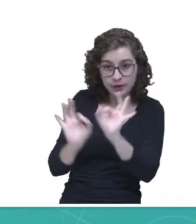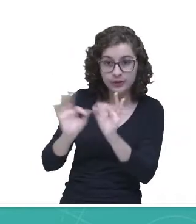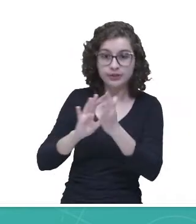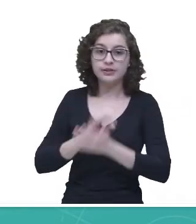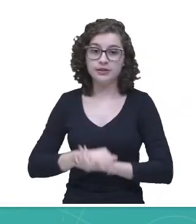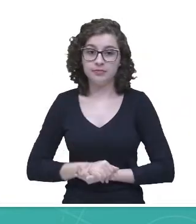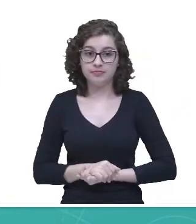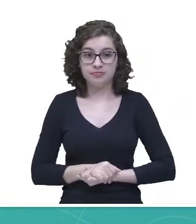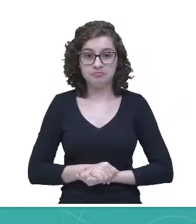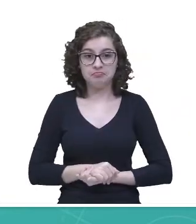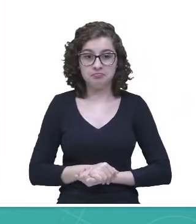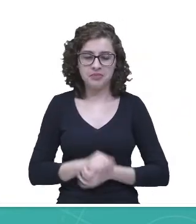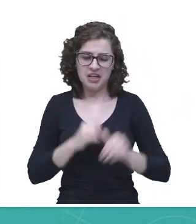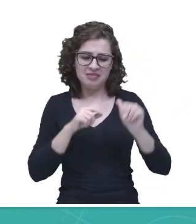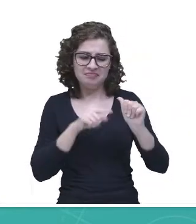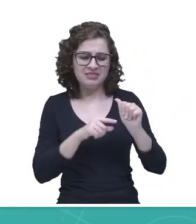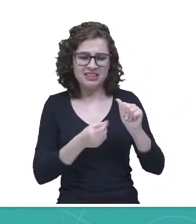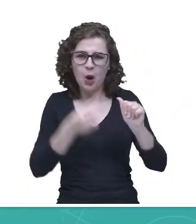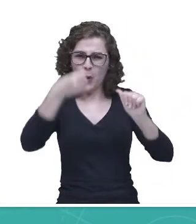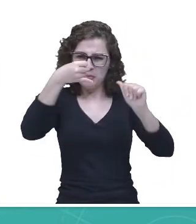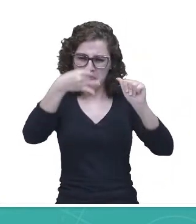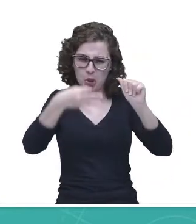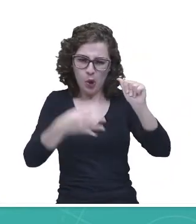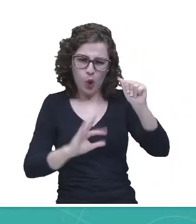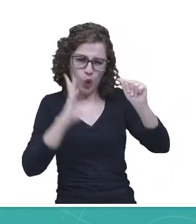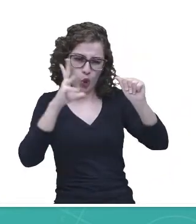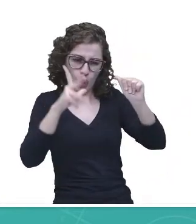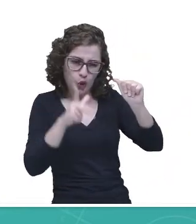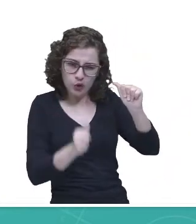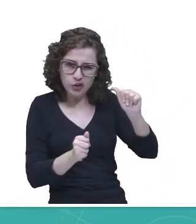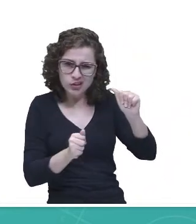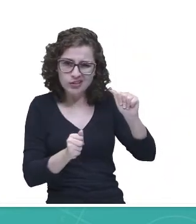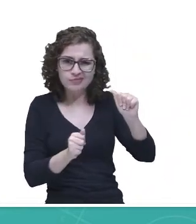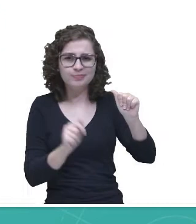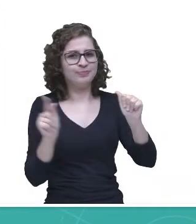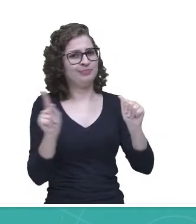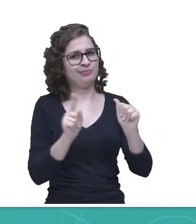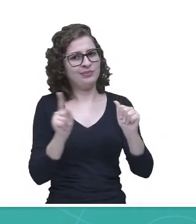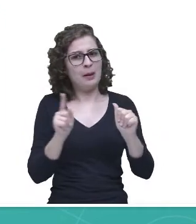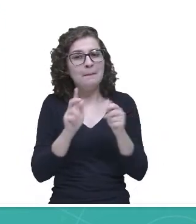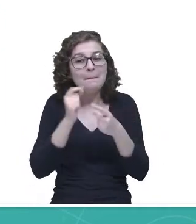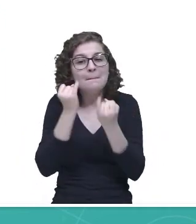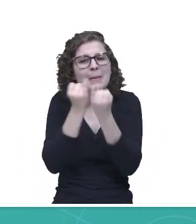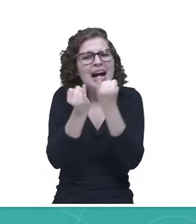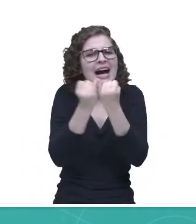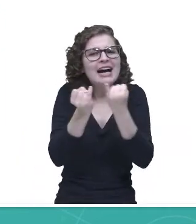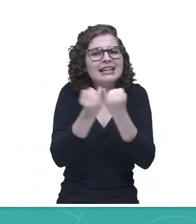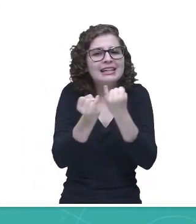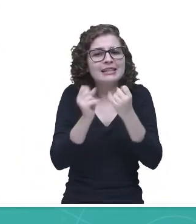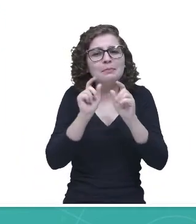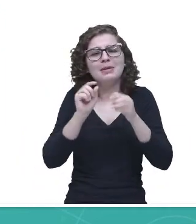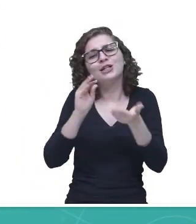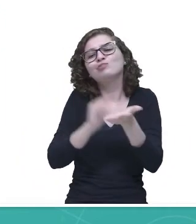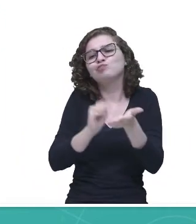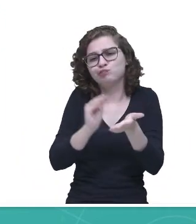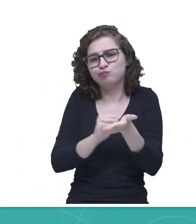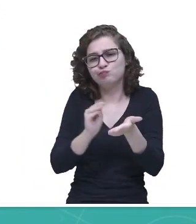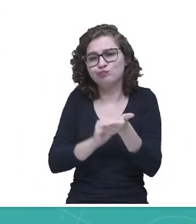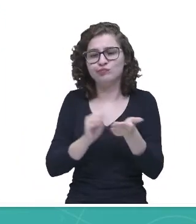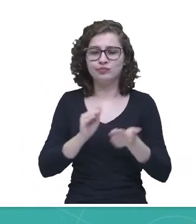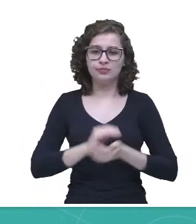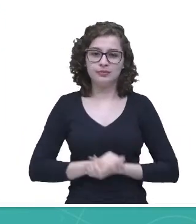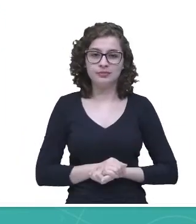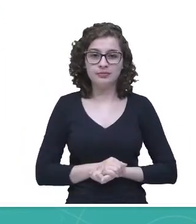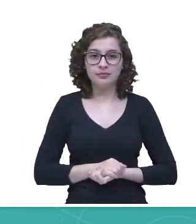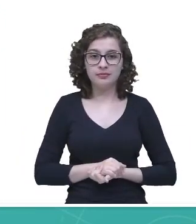aí um conceito completo de hierarquia urbana, né? Tá um pouco parecido, mas a gente precisa complementar um pouco mais. Na